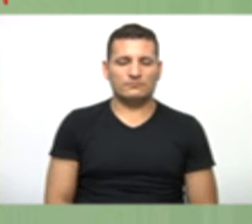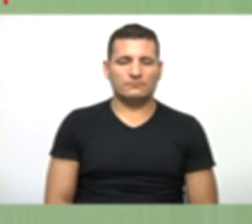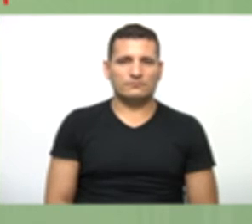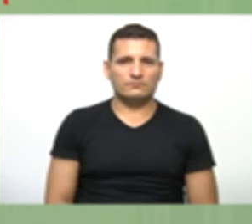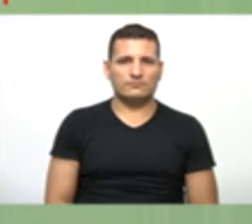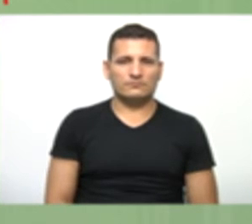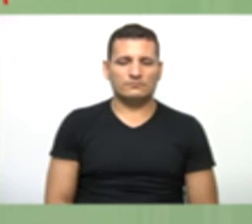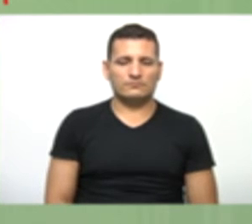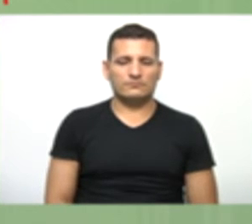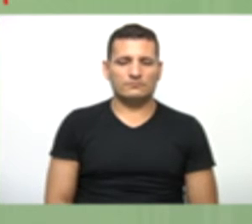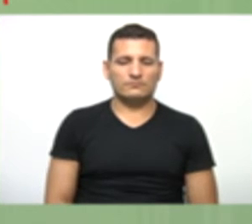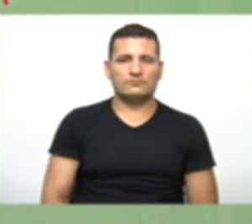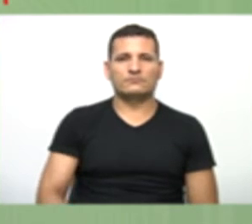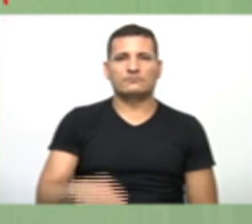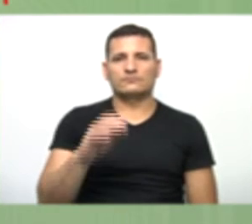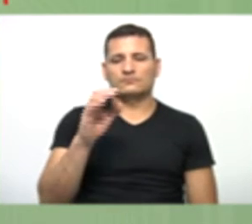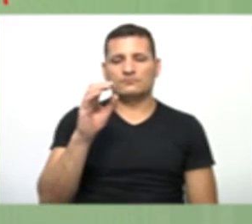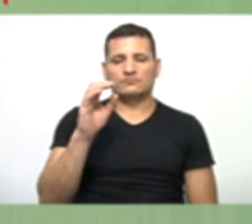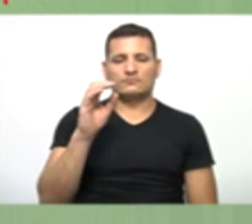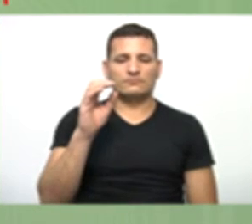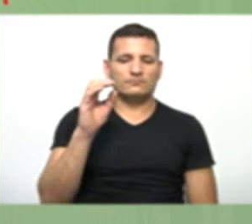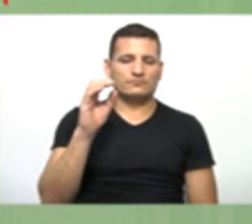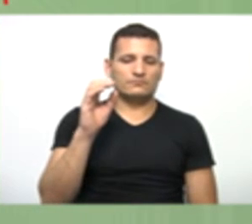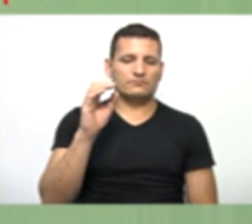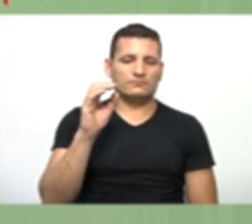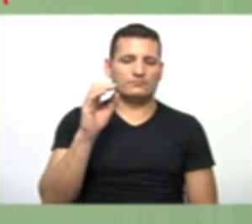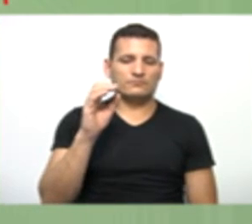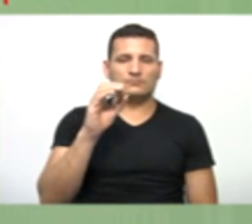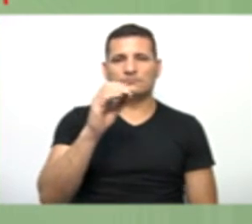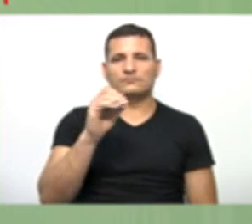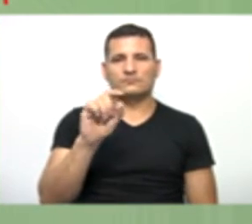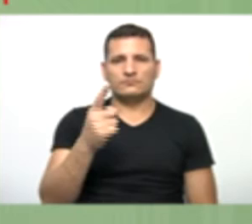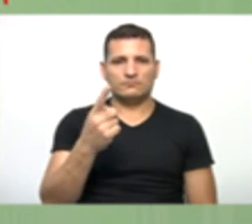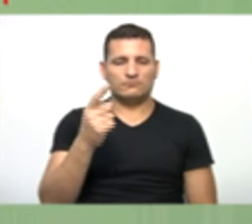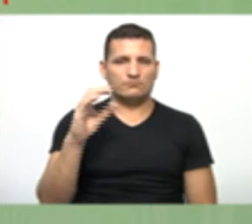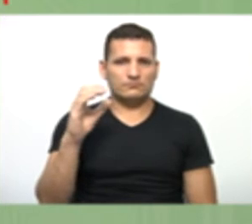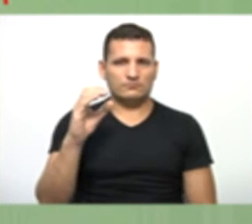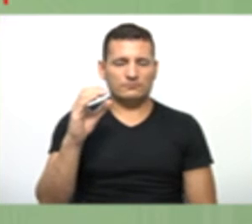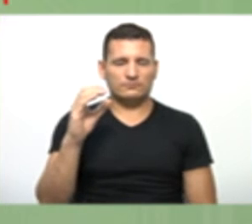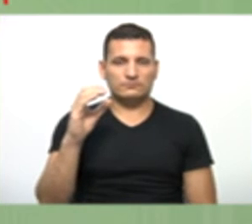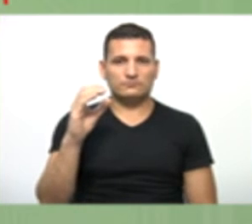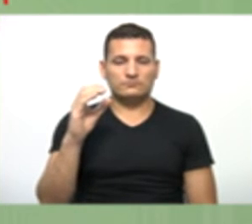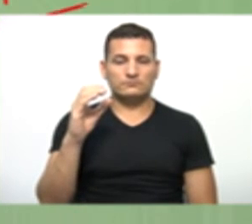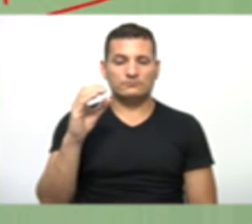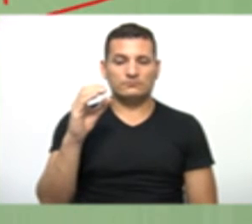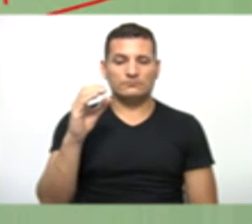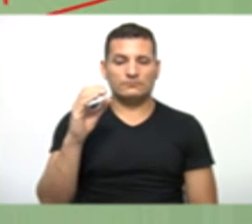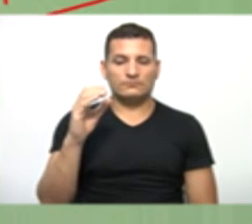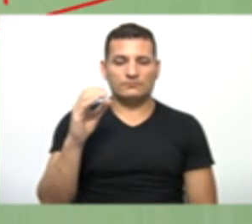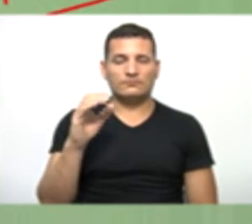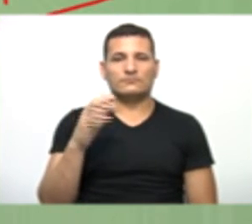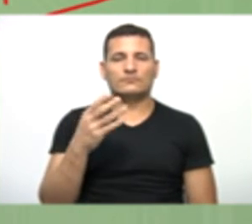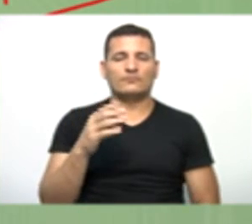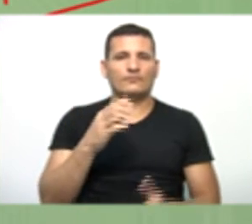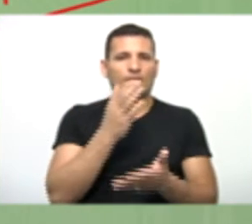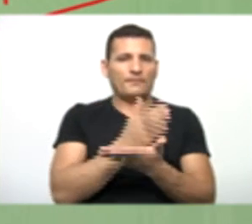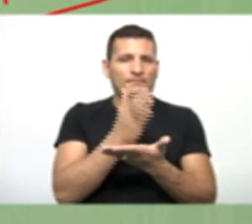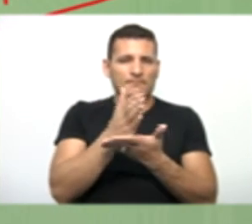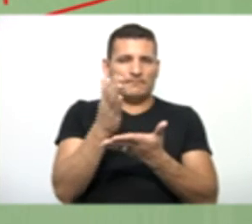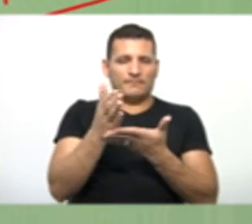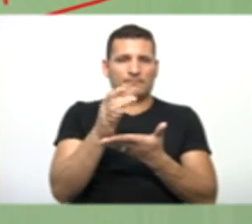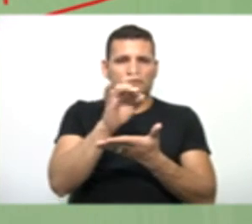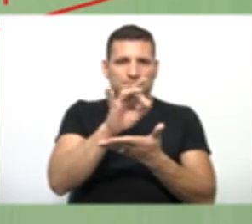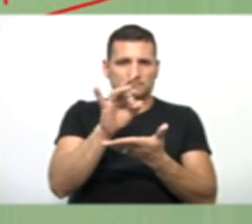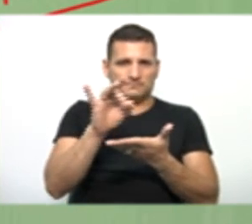Quantos centavos, Rafael? 0,1 centavo. R$ 282,01. Quase redondo. Significa que cada parcela vai custar R$